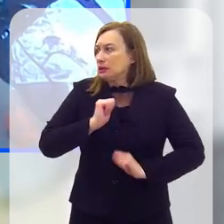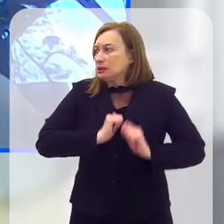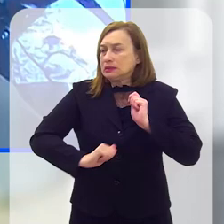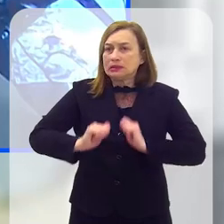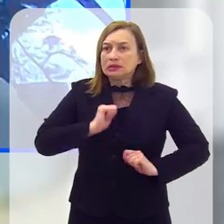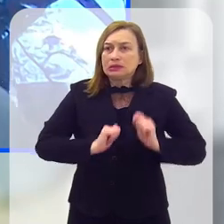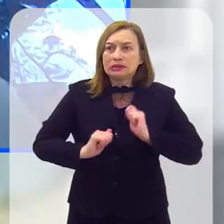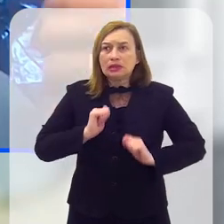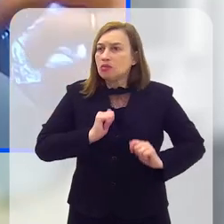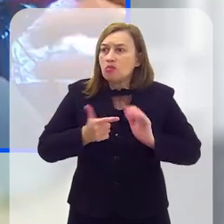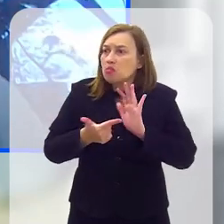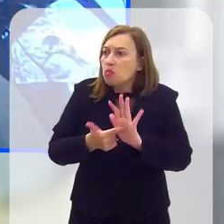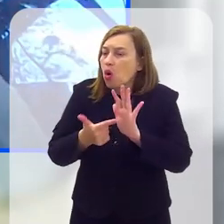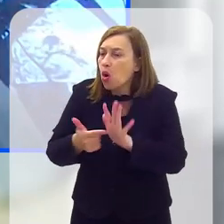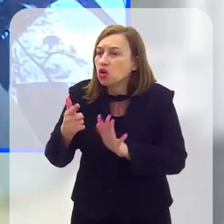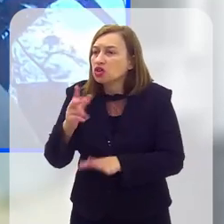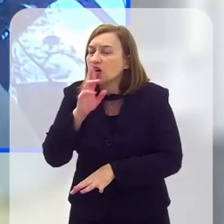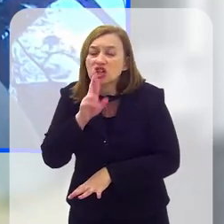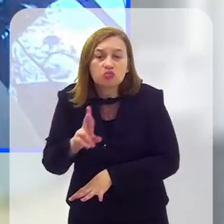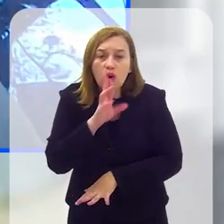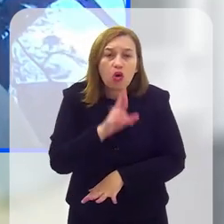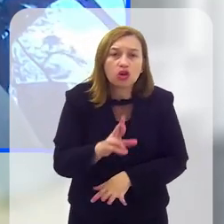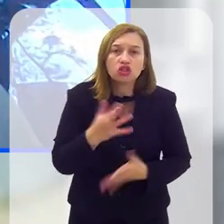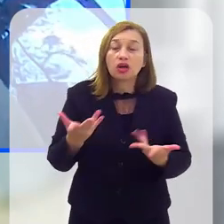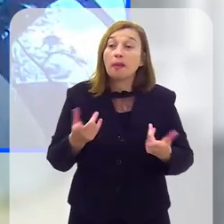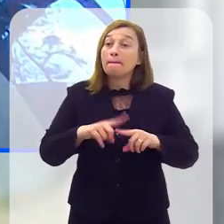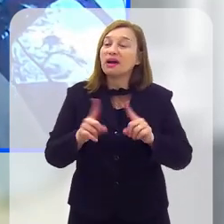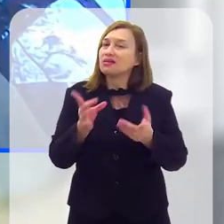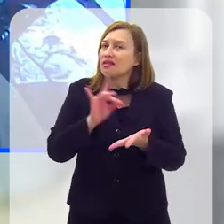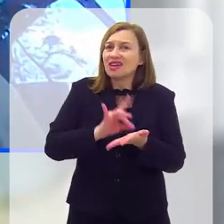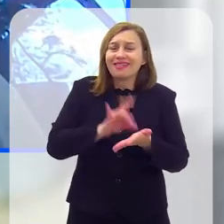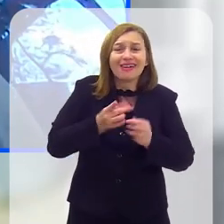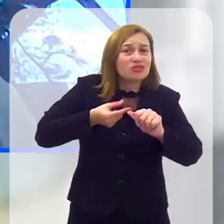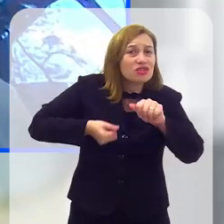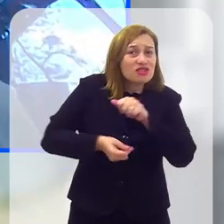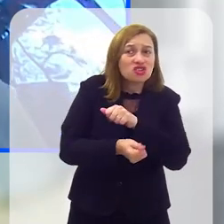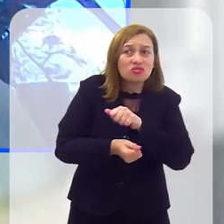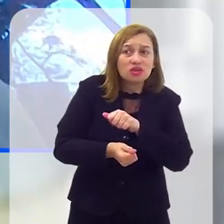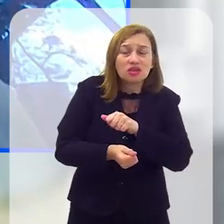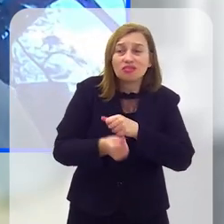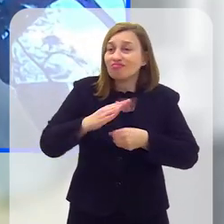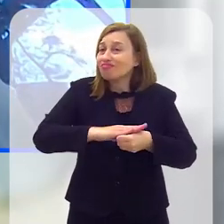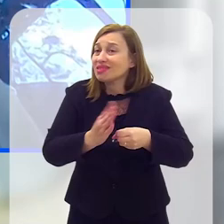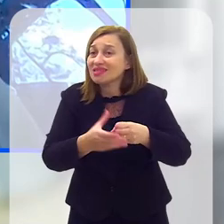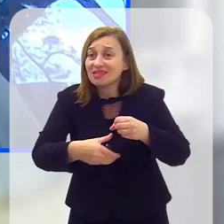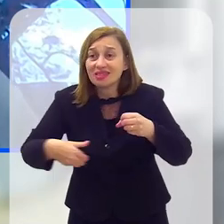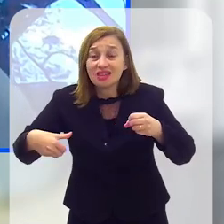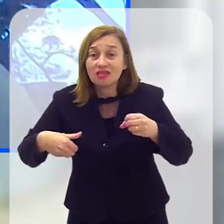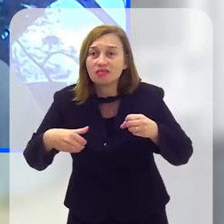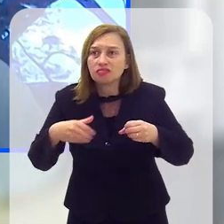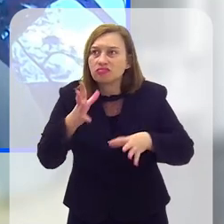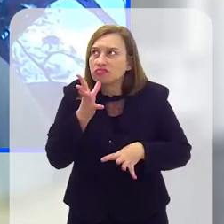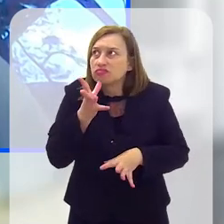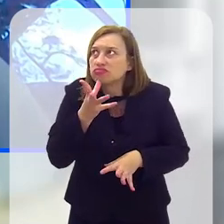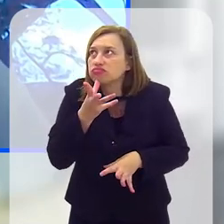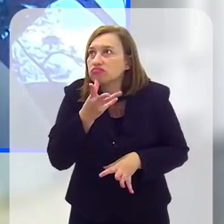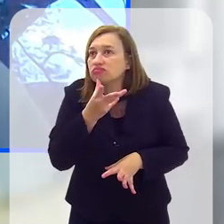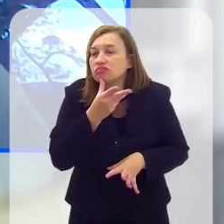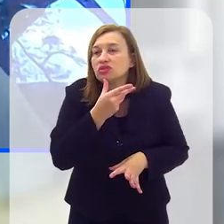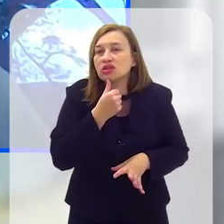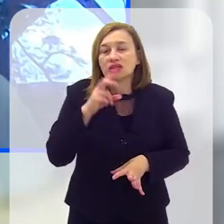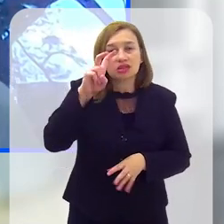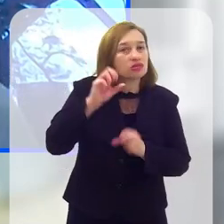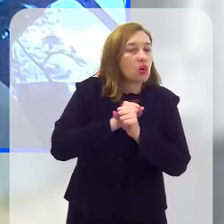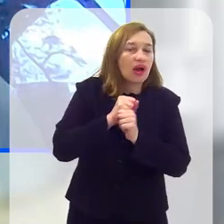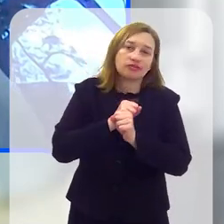ansiedade do tipo, mas me mostre os resultados. E a verdade é que os investimentos em saneamento, eles vão de curto